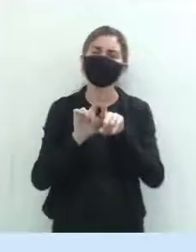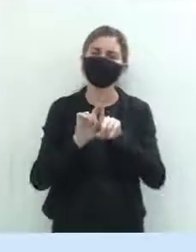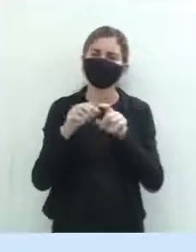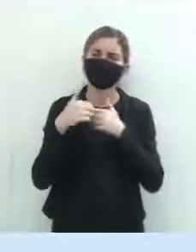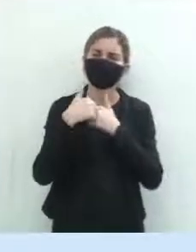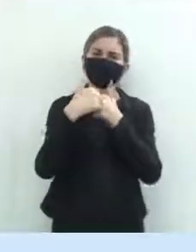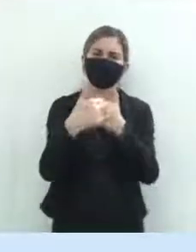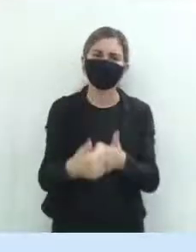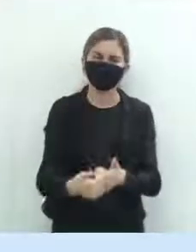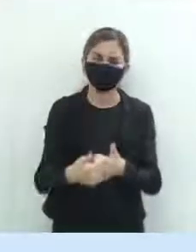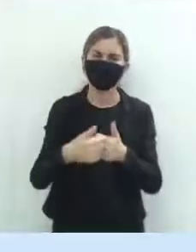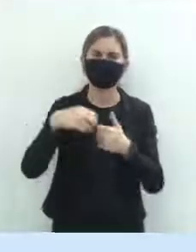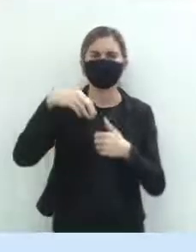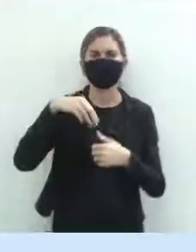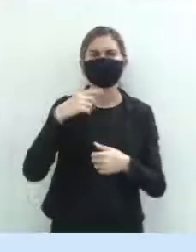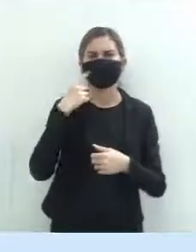lá,